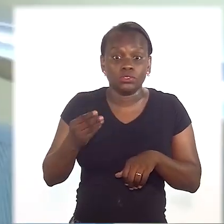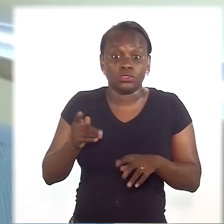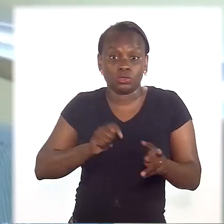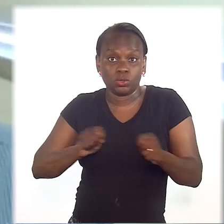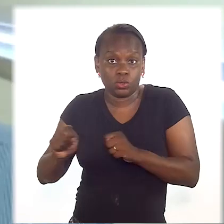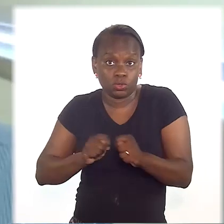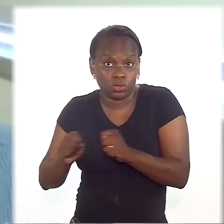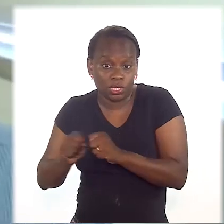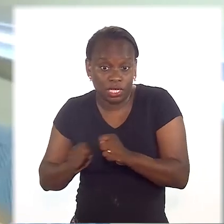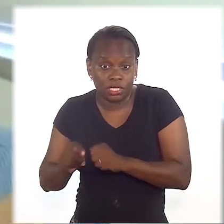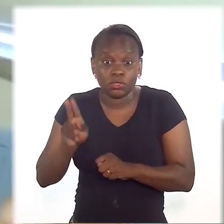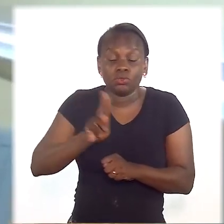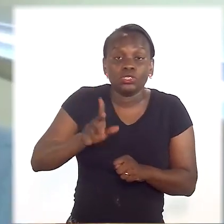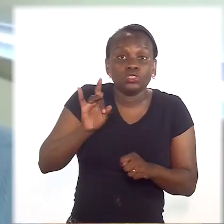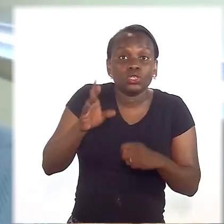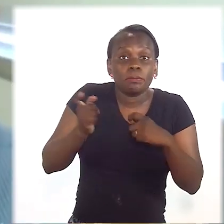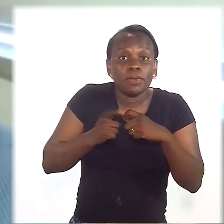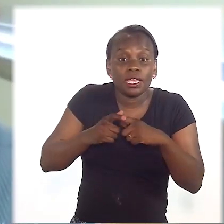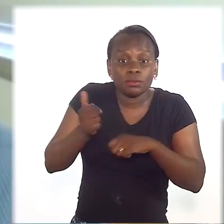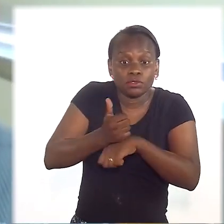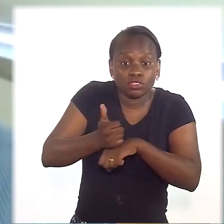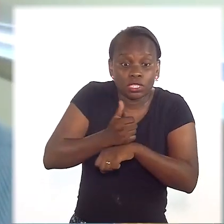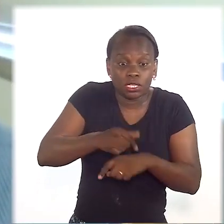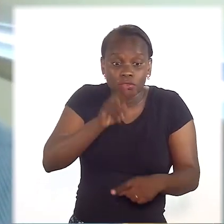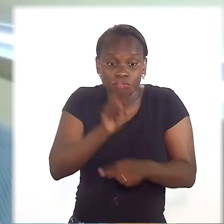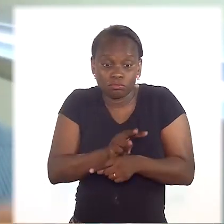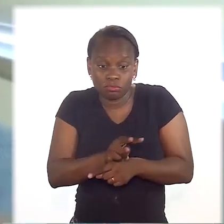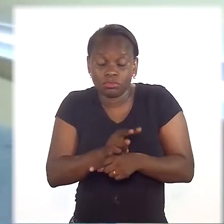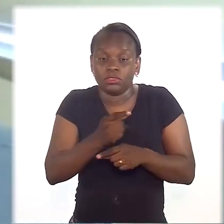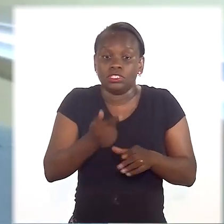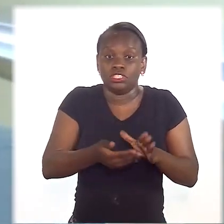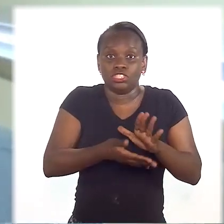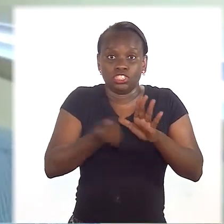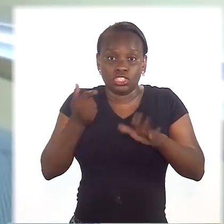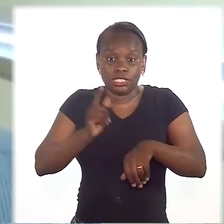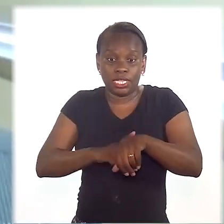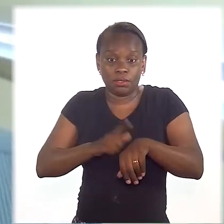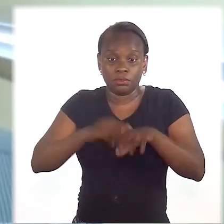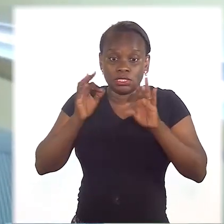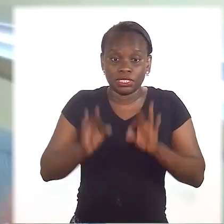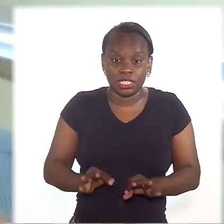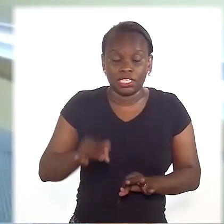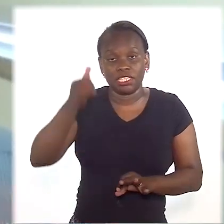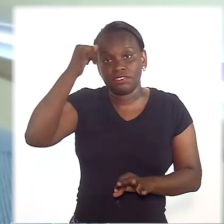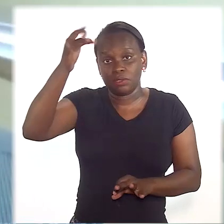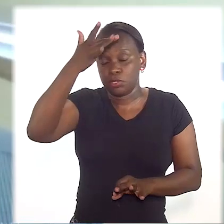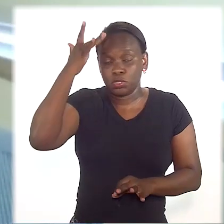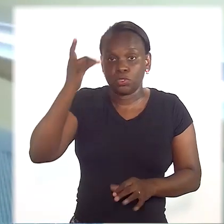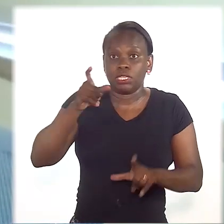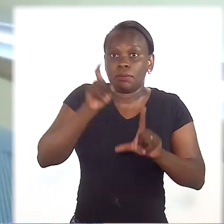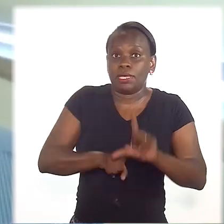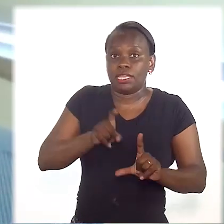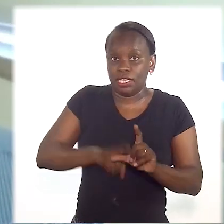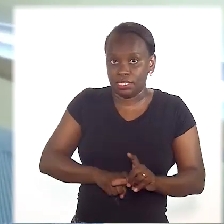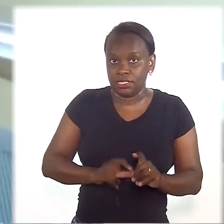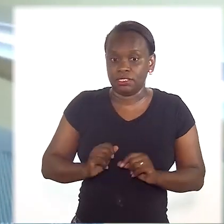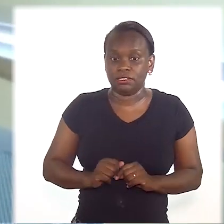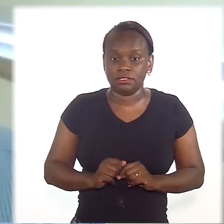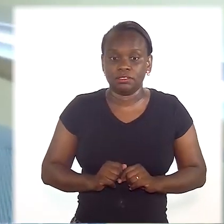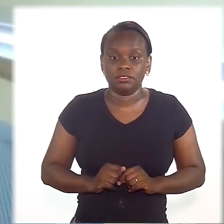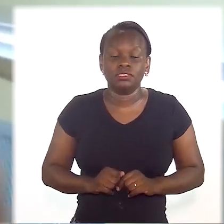extremamente controlada, utilizada por profissionais, supervisionadas e retiradas em tempo hábil para não promover quadros de